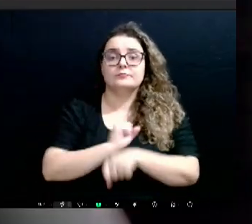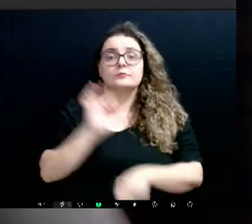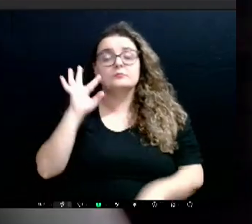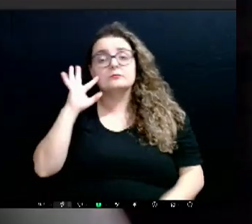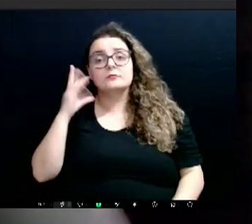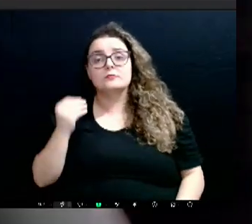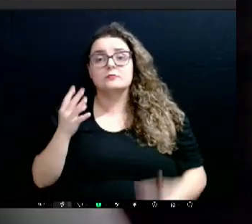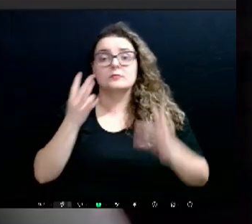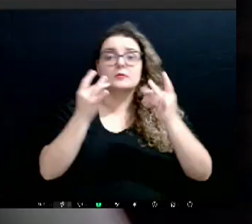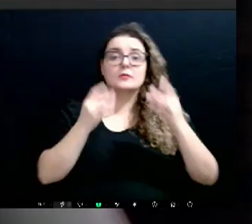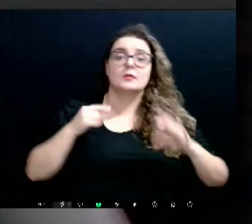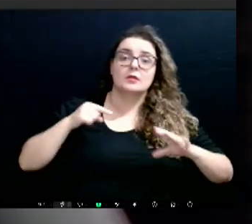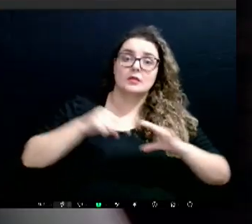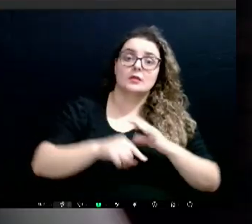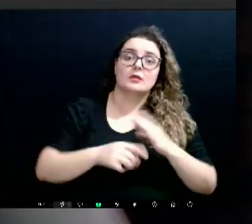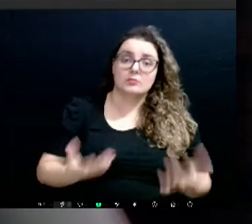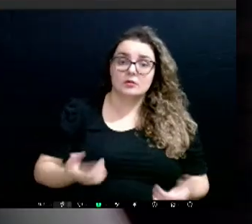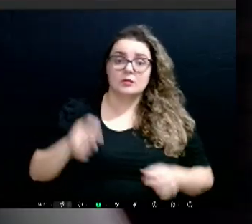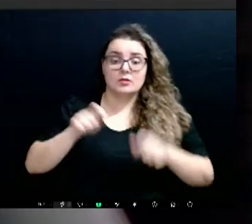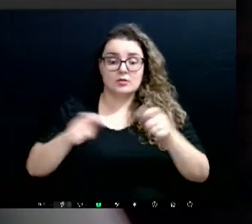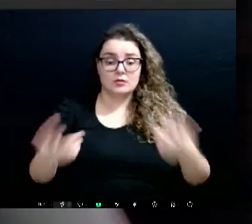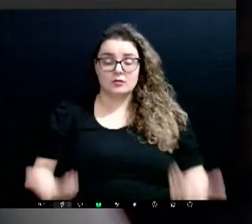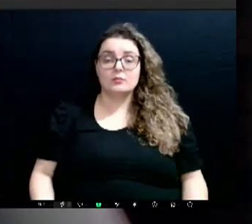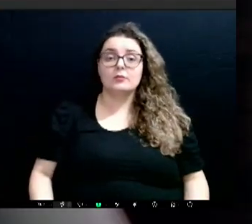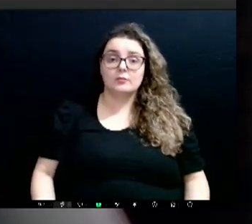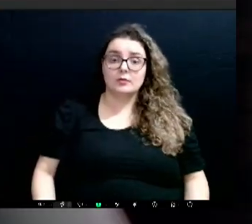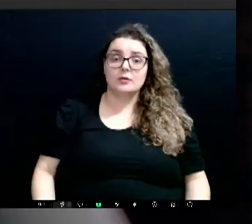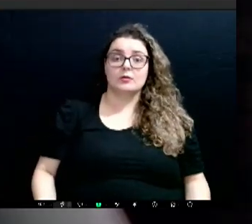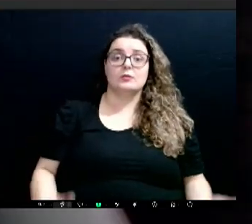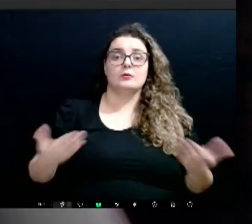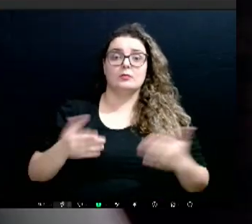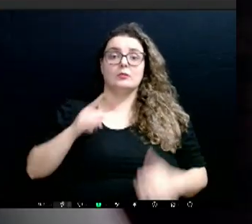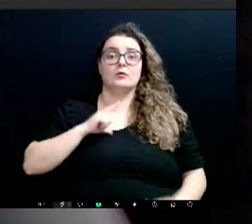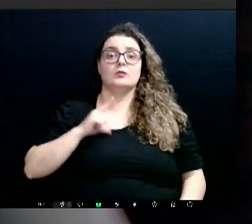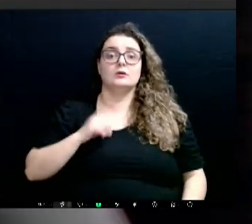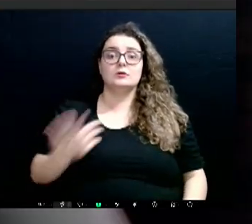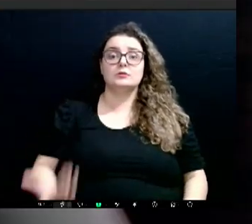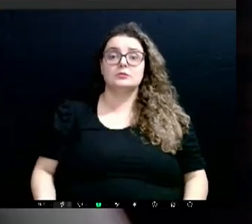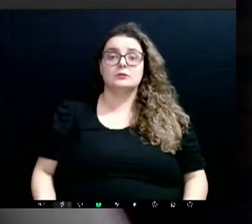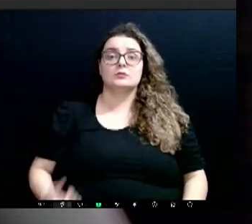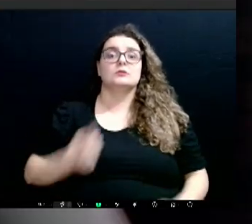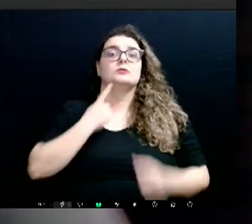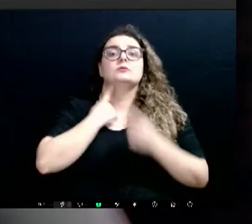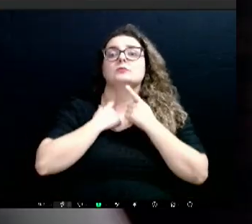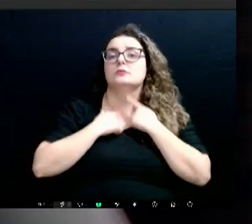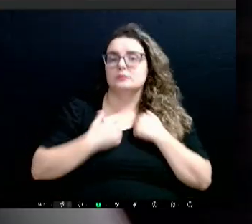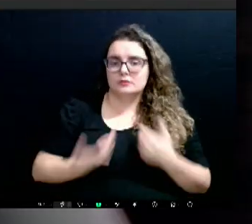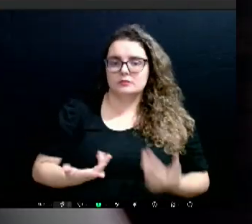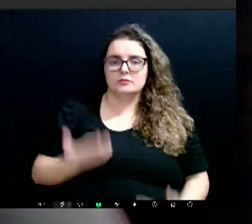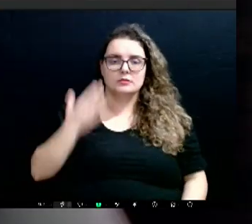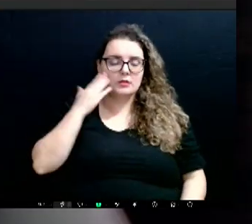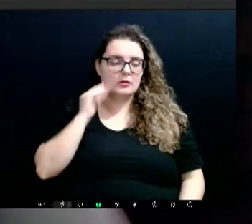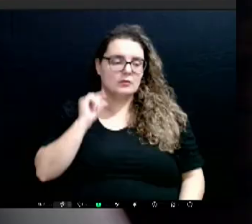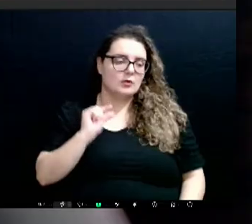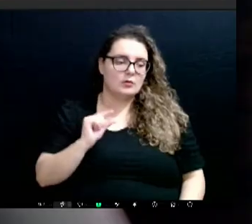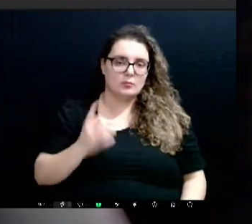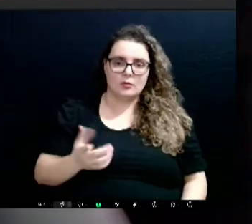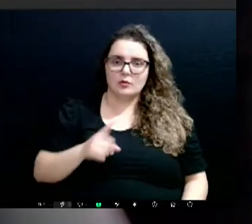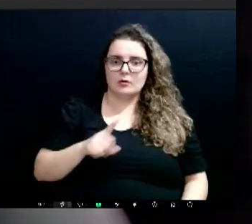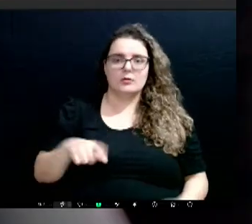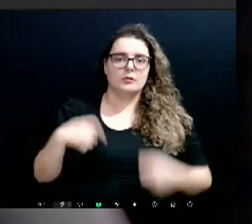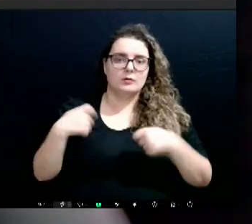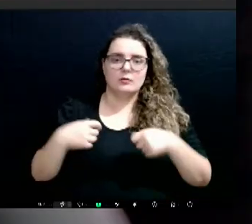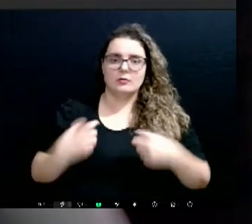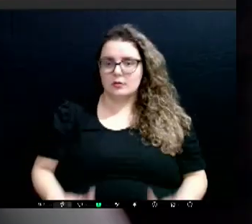aprofundar. E as pessoas, elas acabam hoje tendo esse desejo só de saber o superficial, e não necessariamente